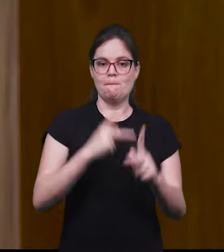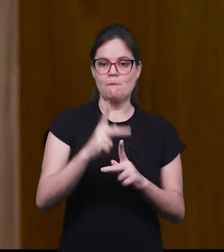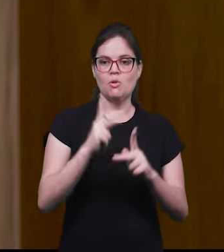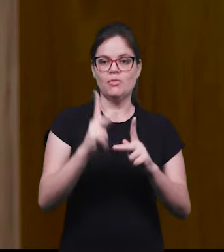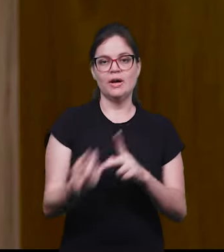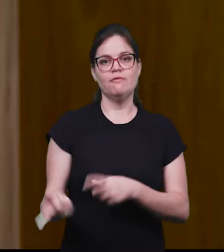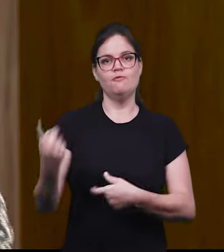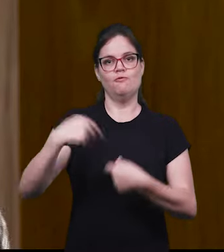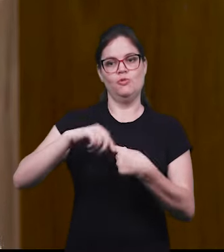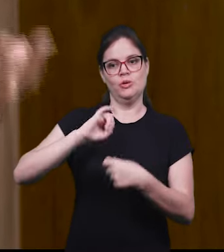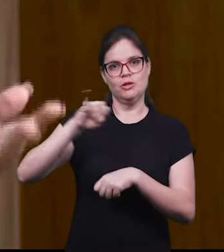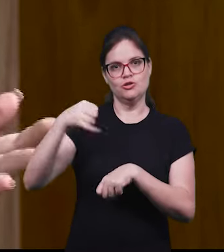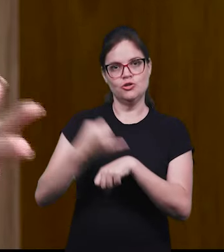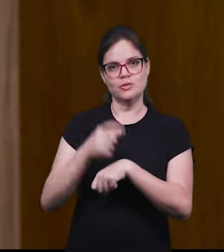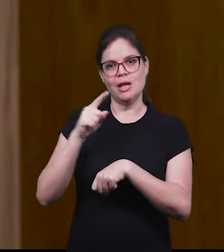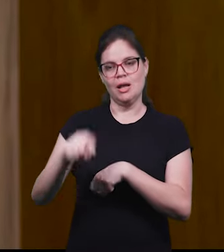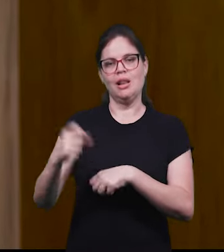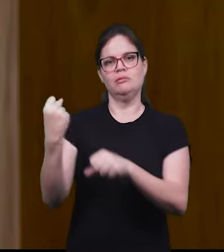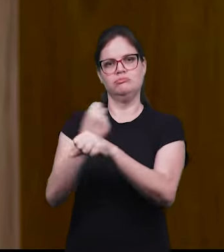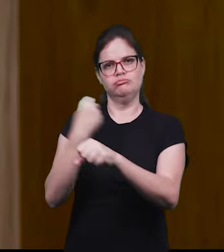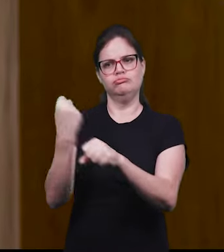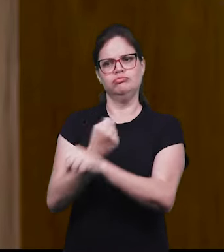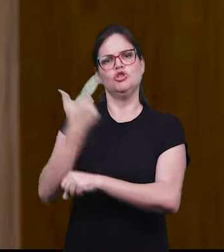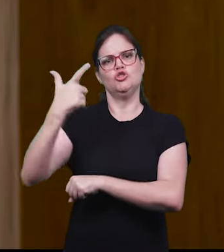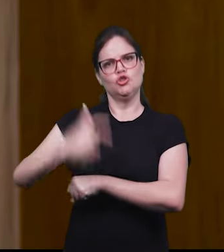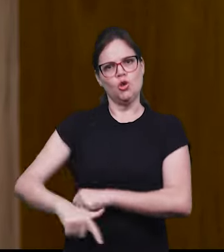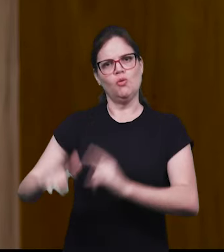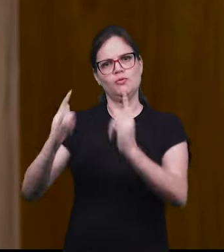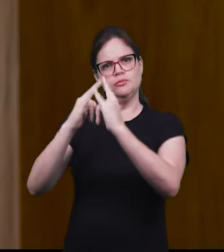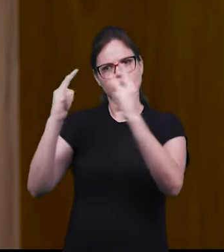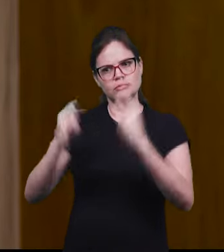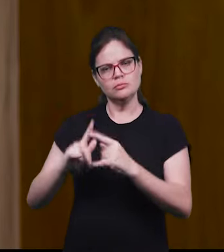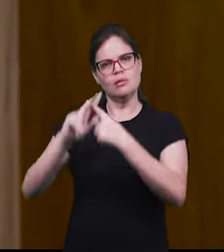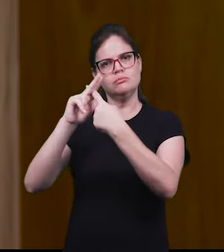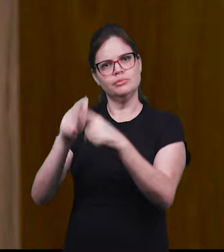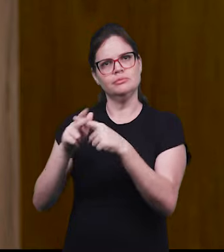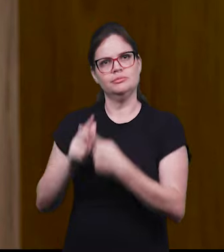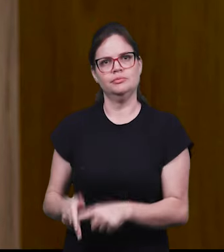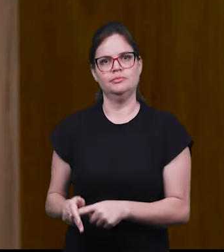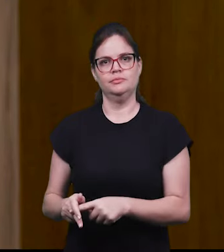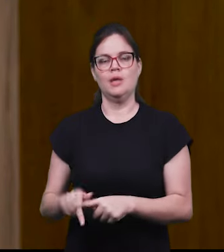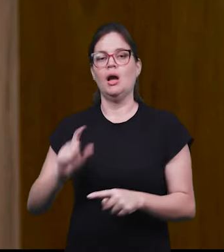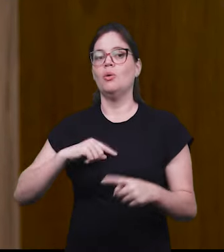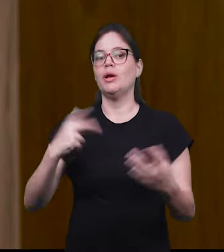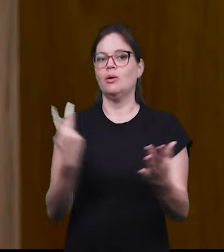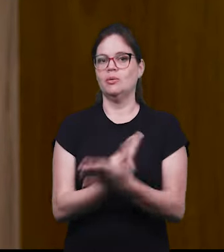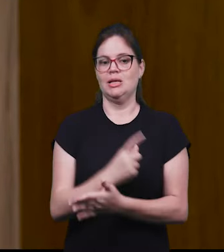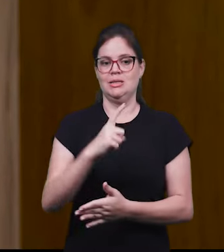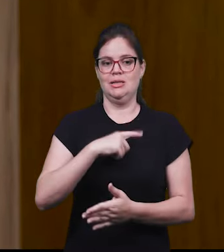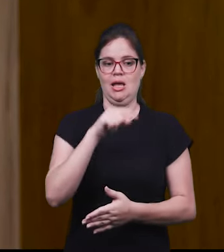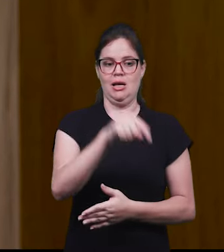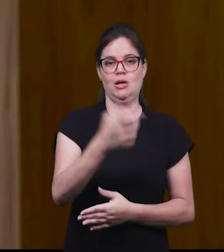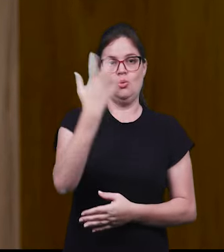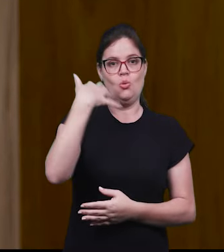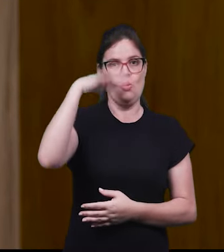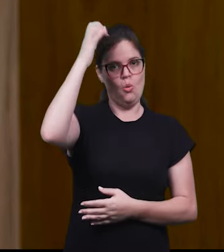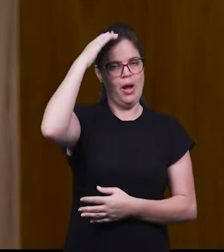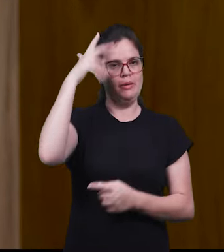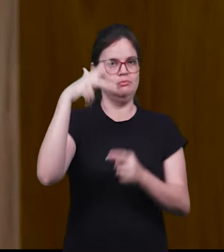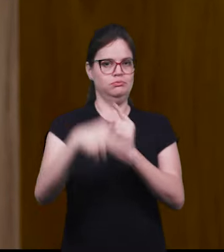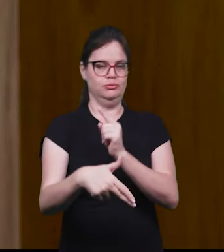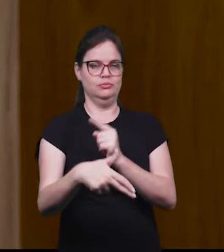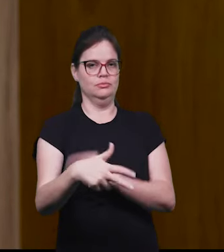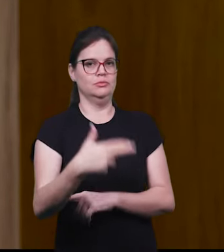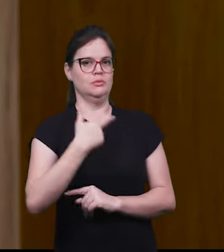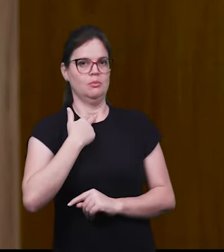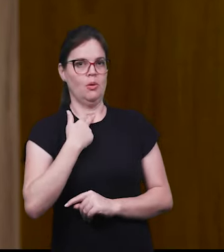reconstruir Jerusalém, voltar para o seu templo, voltar para a sua terra, existe uma oposição. E aí o